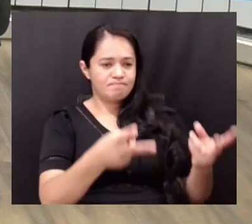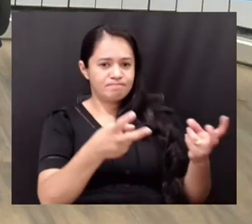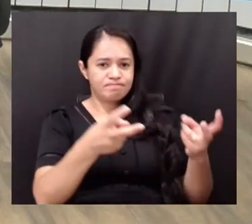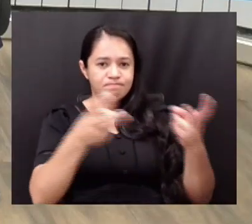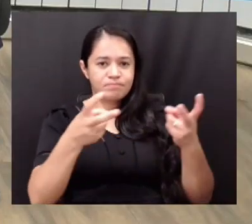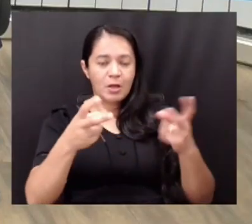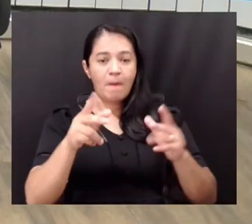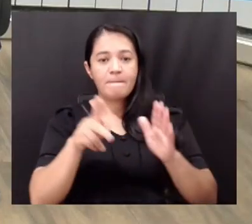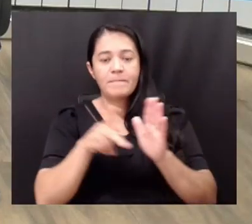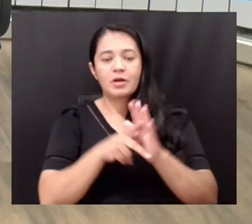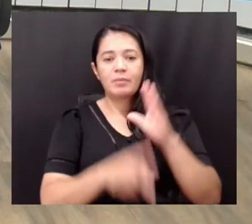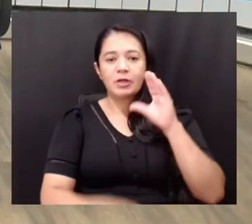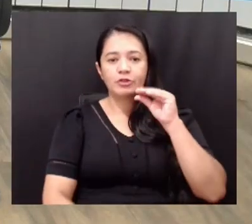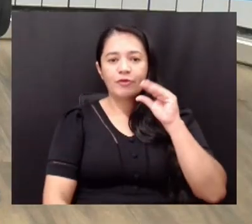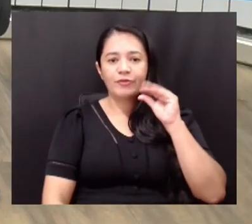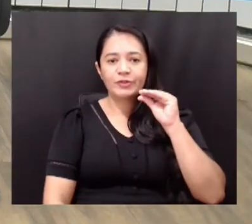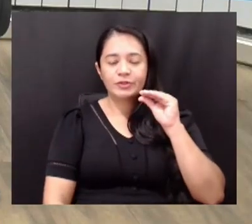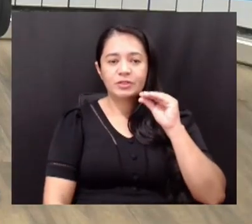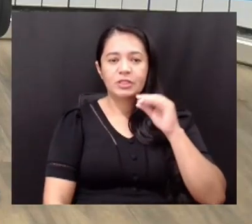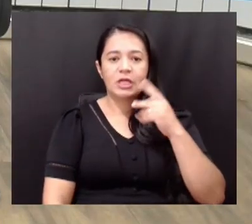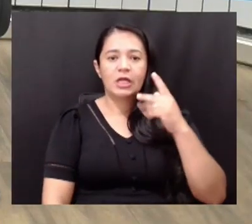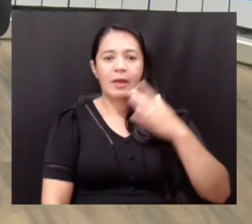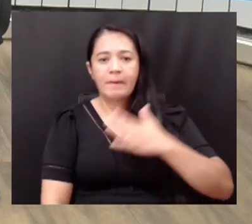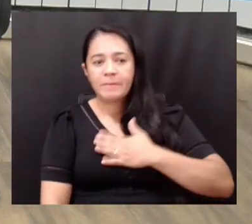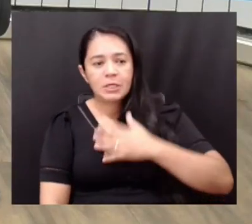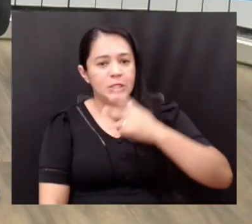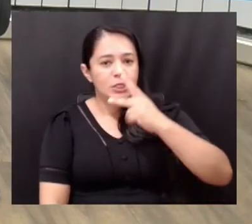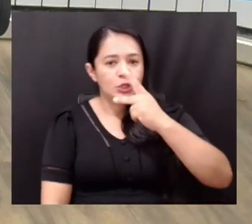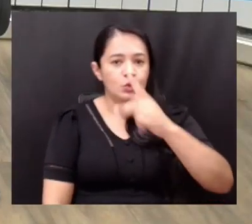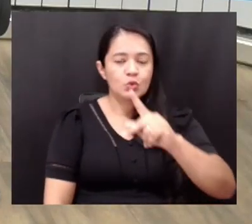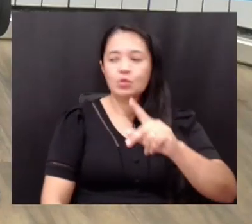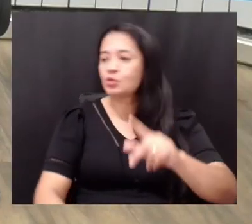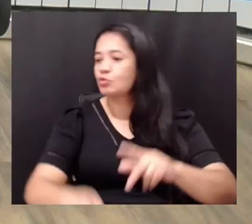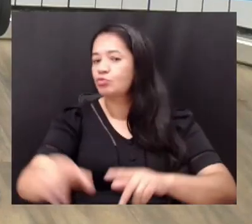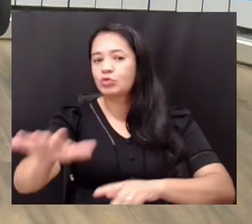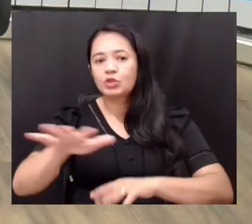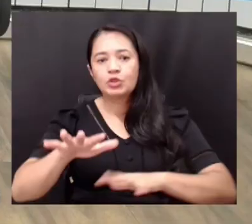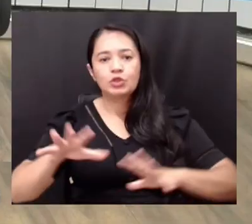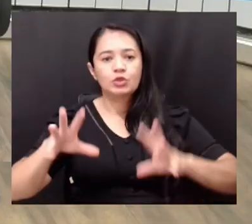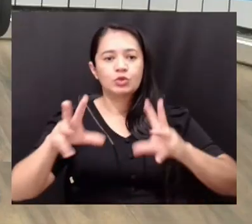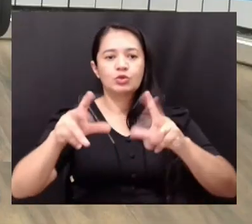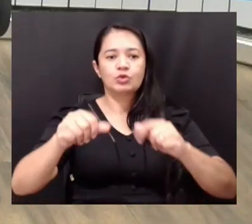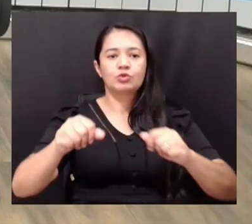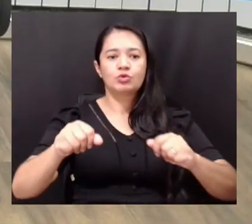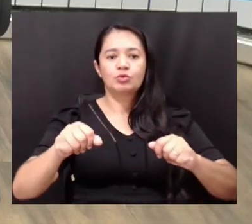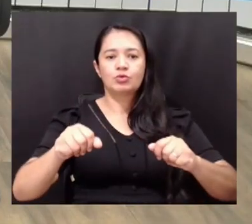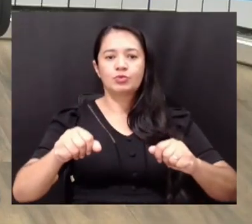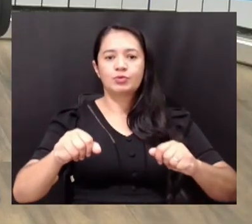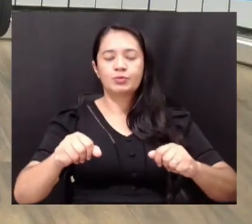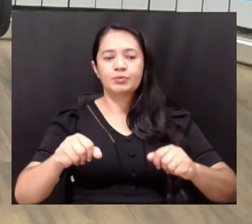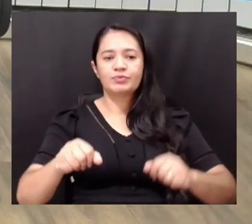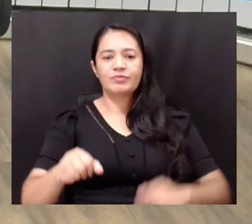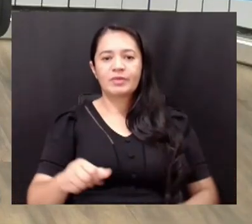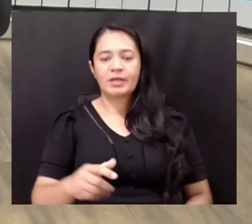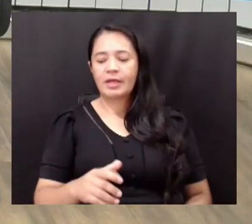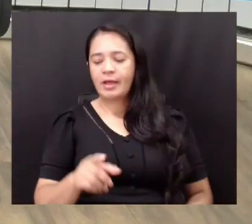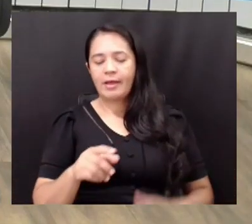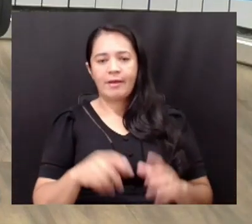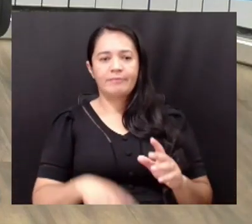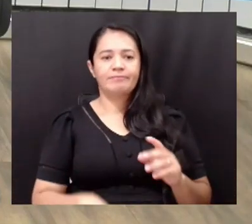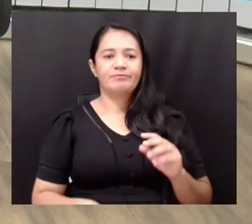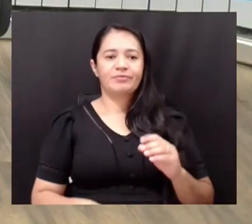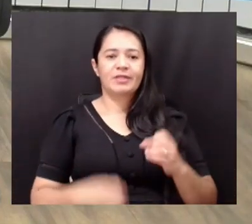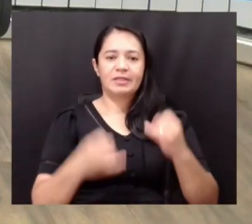não só a sua, não só a minha, mas dos trabalhadores daquela instituição. Ela vai dizer, por